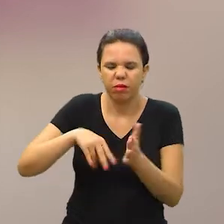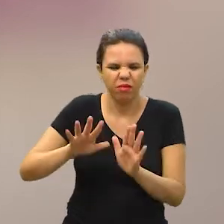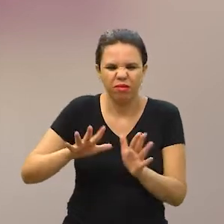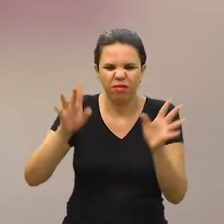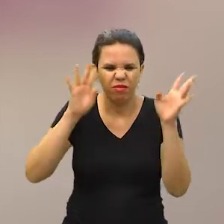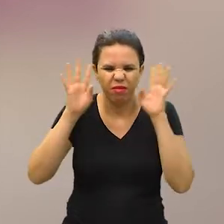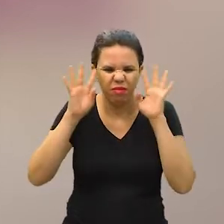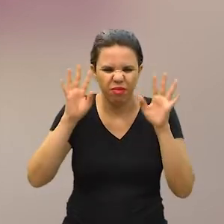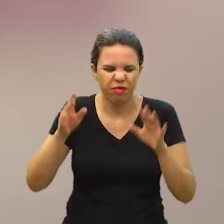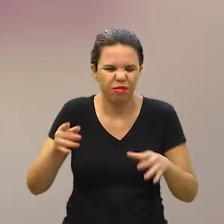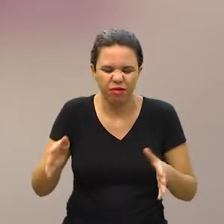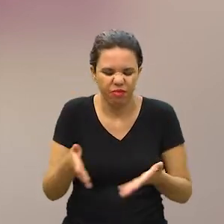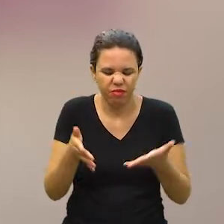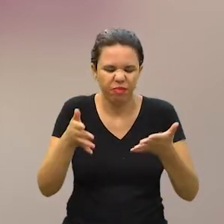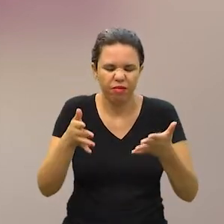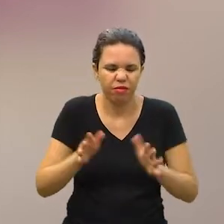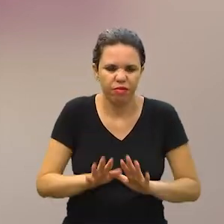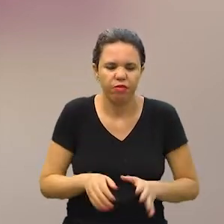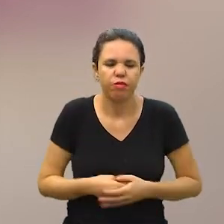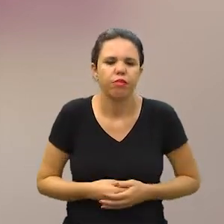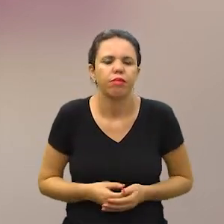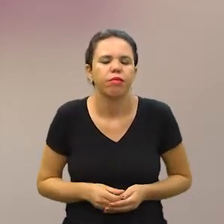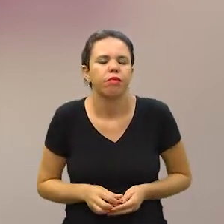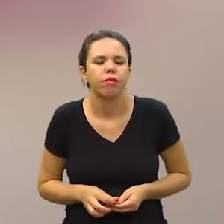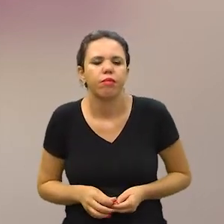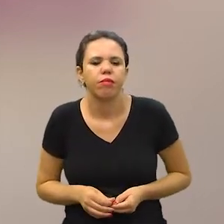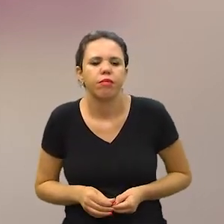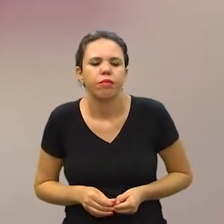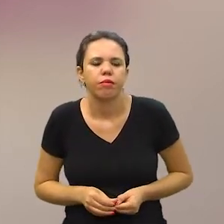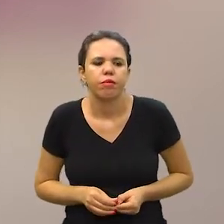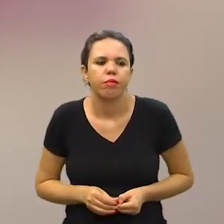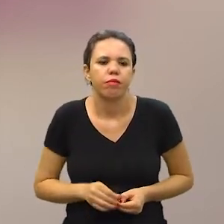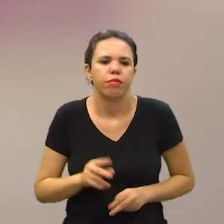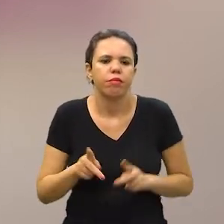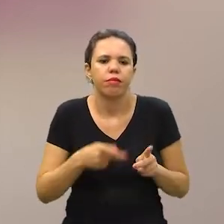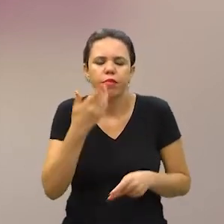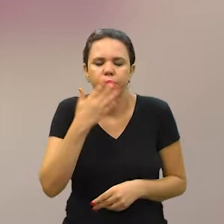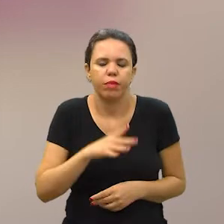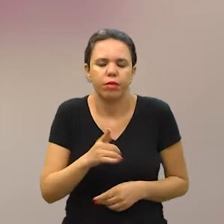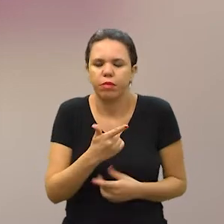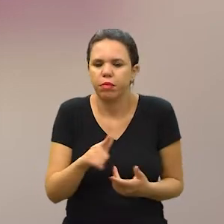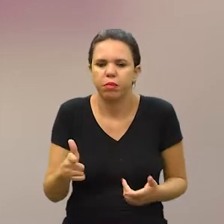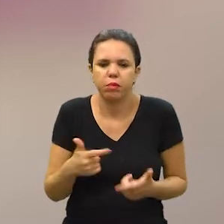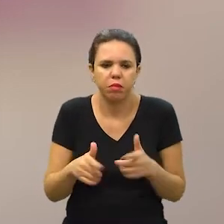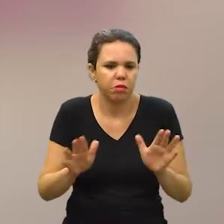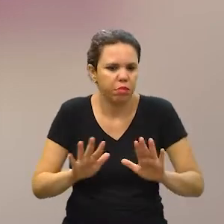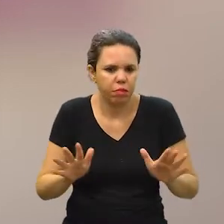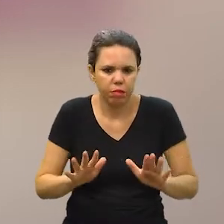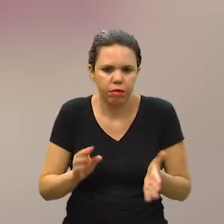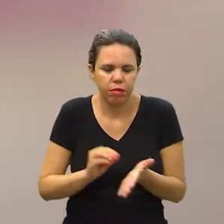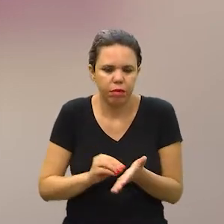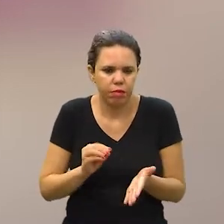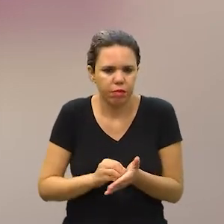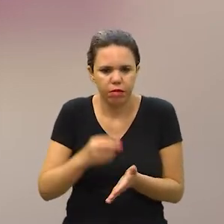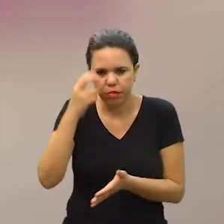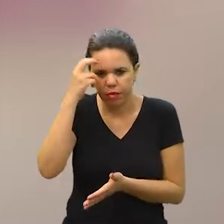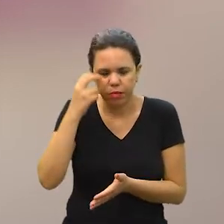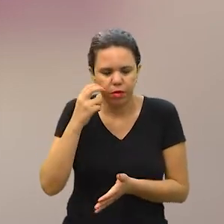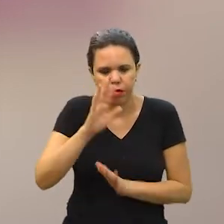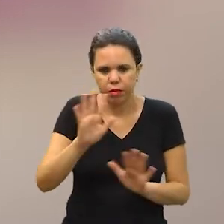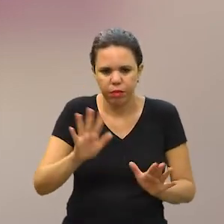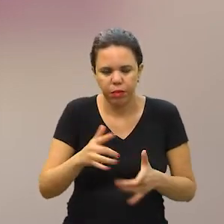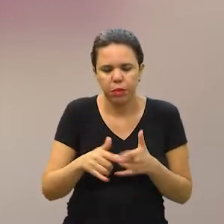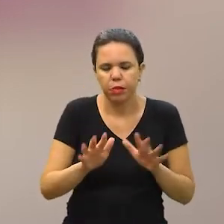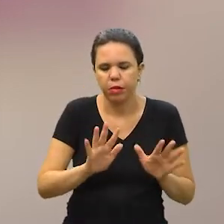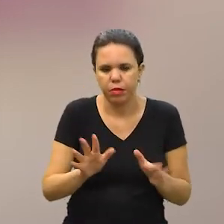leitura que não tem um estímulo constante. Né? Então, para eles, assim, não é porque eles não têm problema de déficit intelectual no